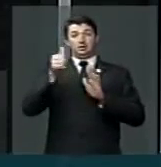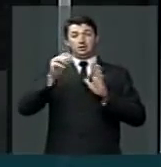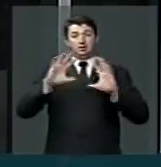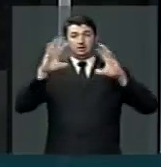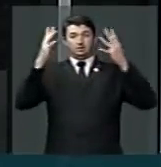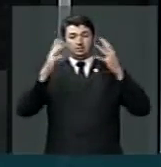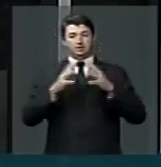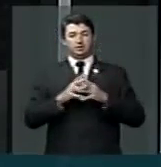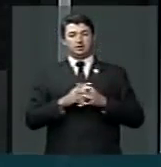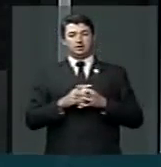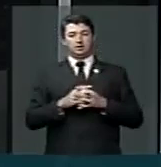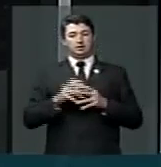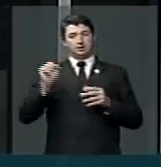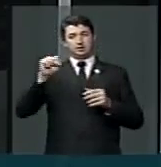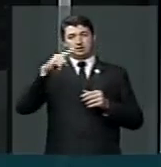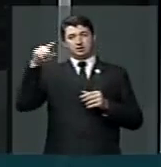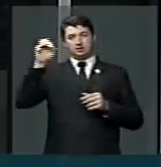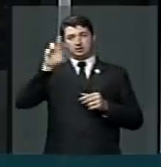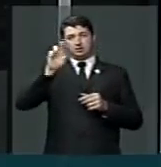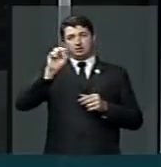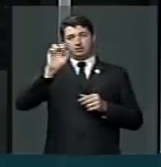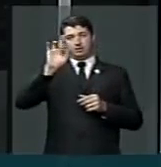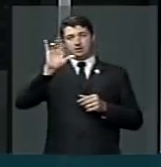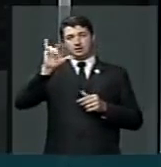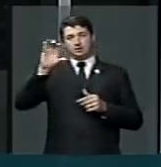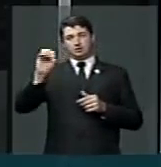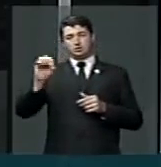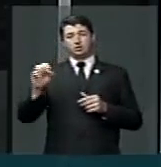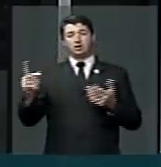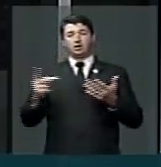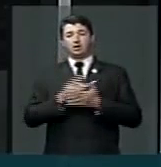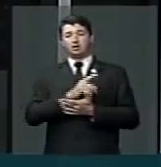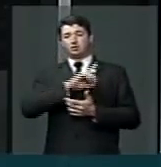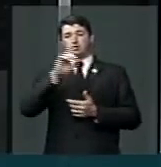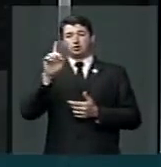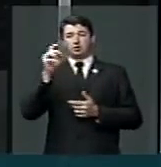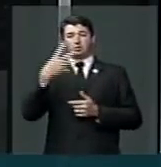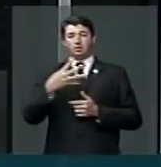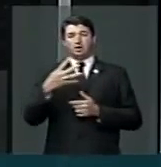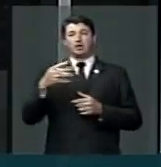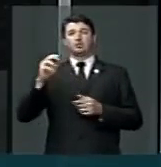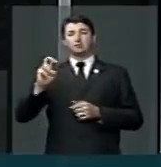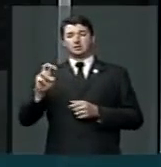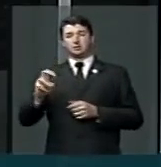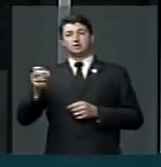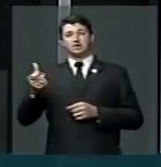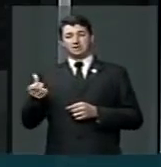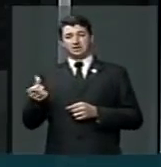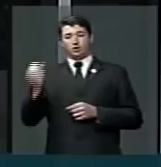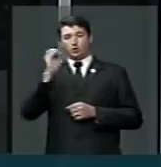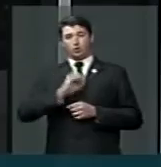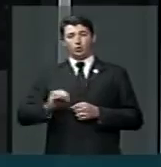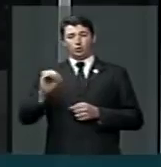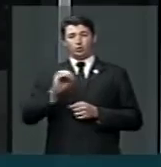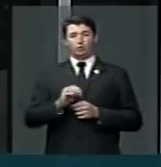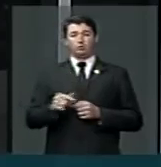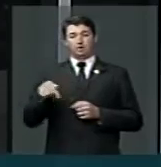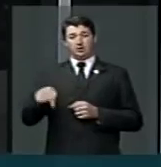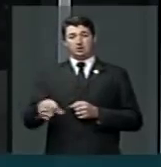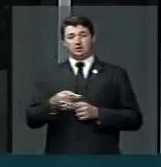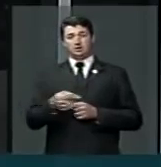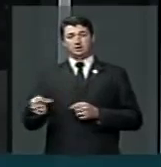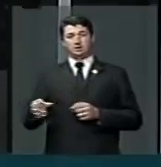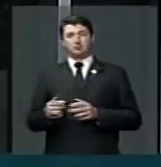festa de São Francisco, que aconteceu nos dias 4, 5 e 6 de outubro, esta